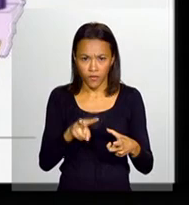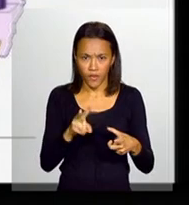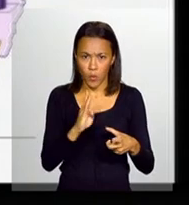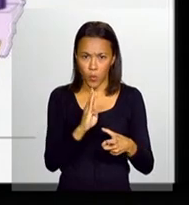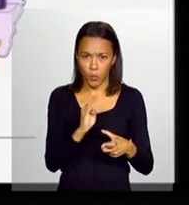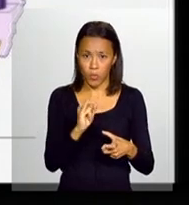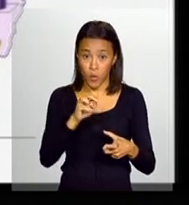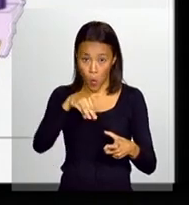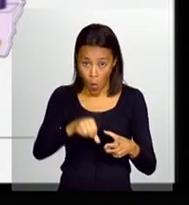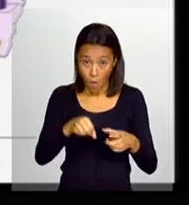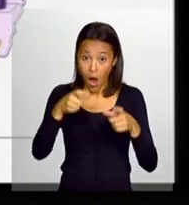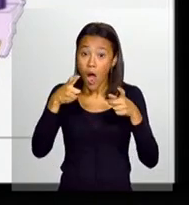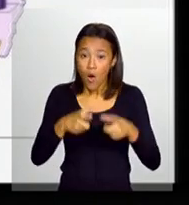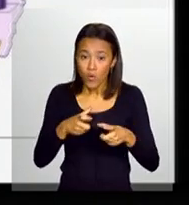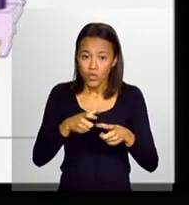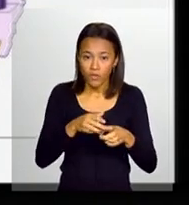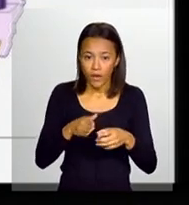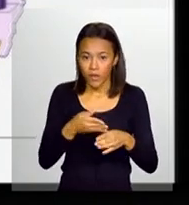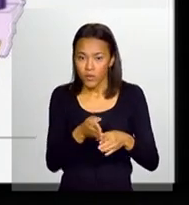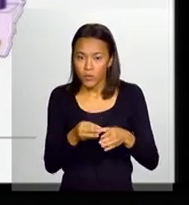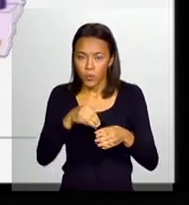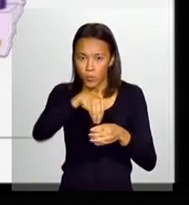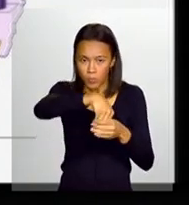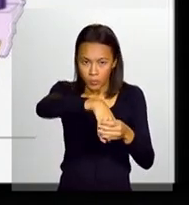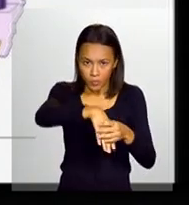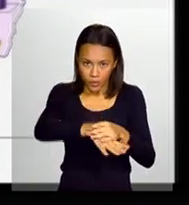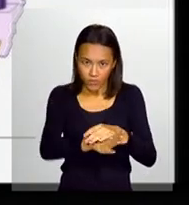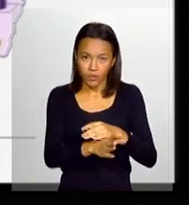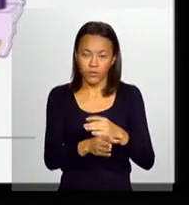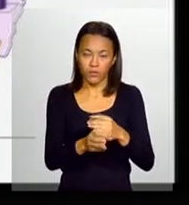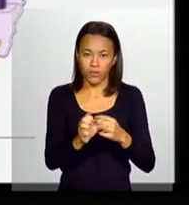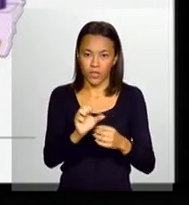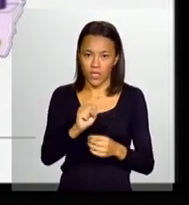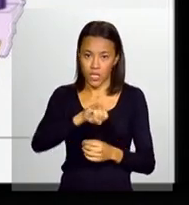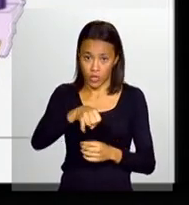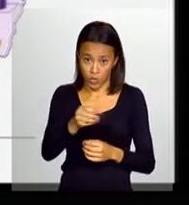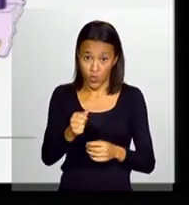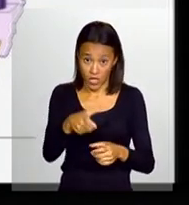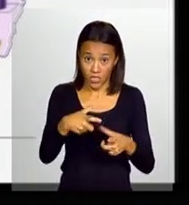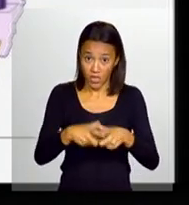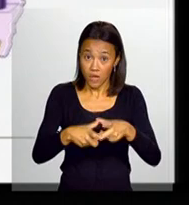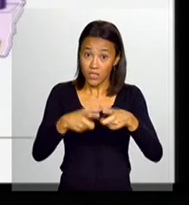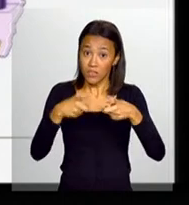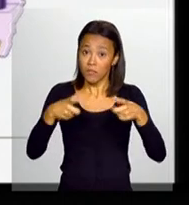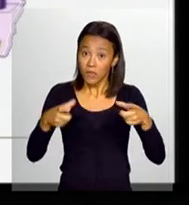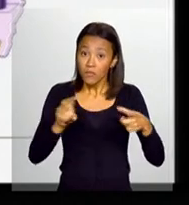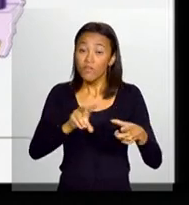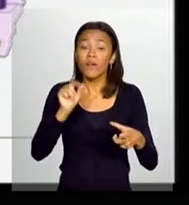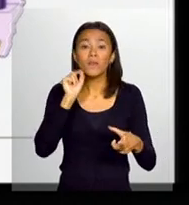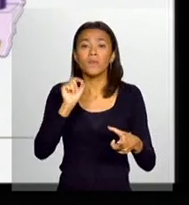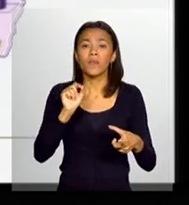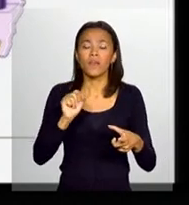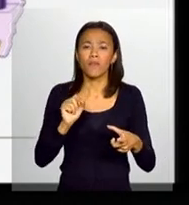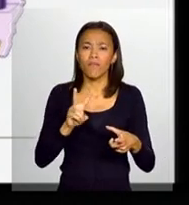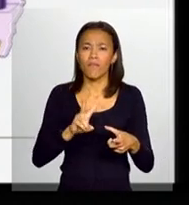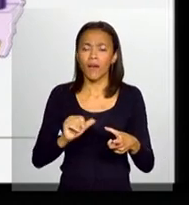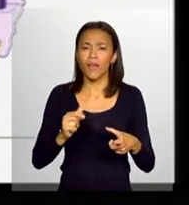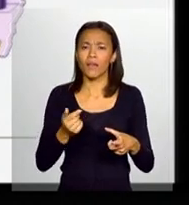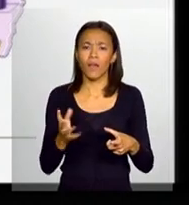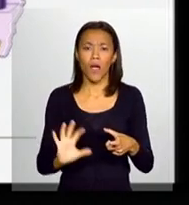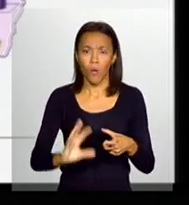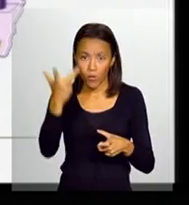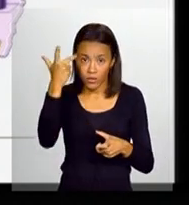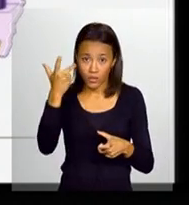para onde vale a moratória da soja, que está aqui, né, esse grande crescimento a gente vai ver que